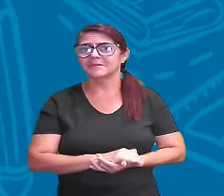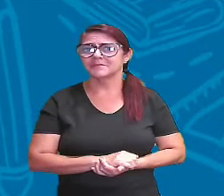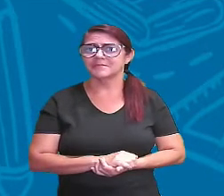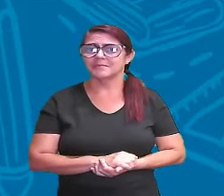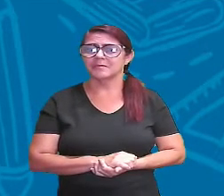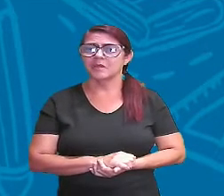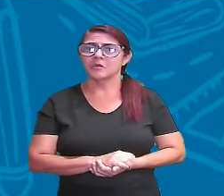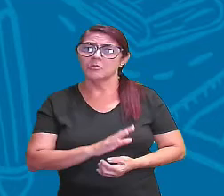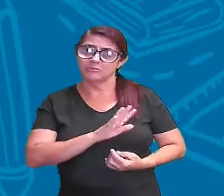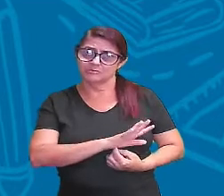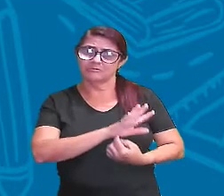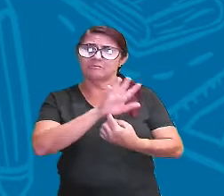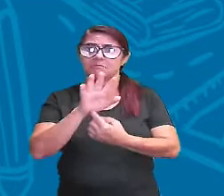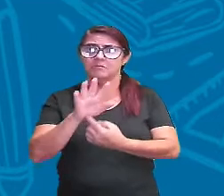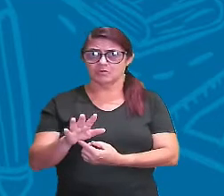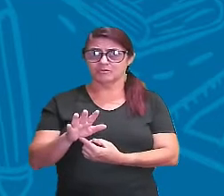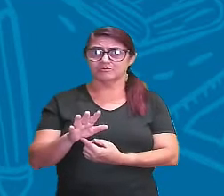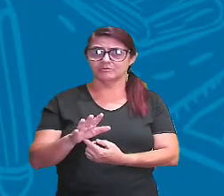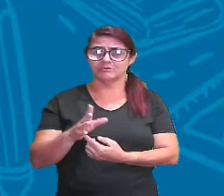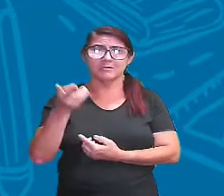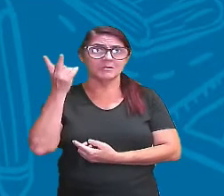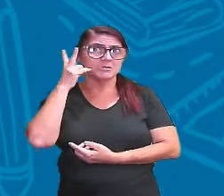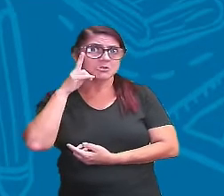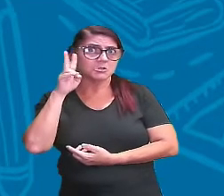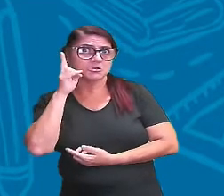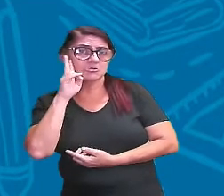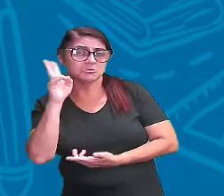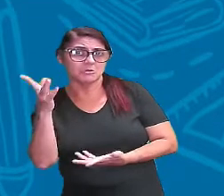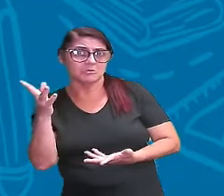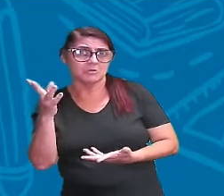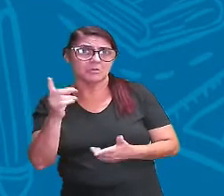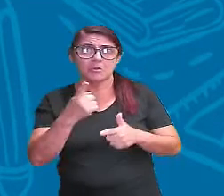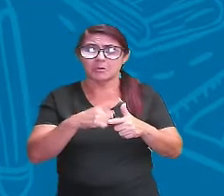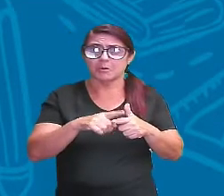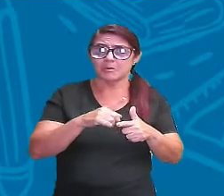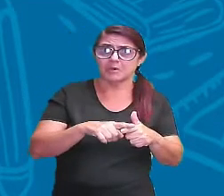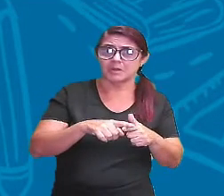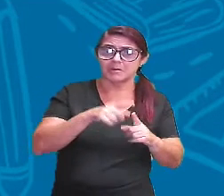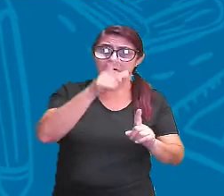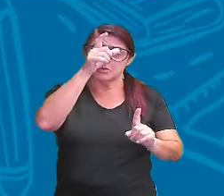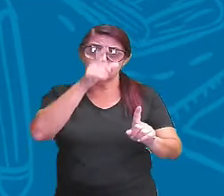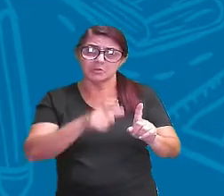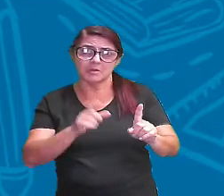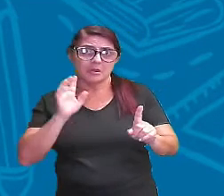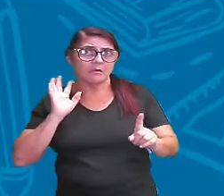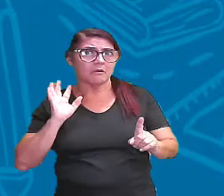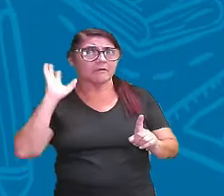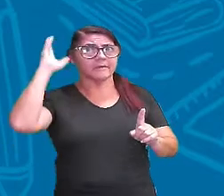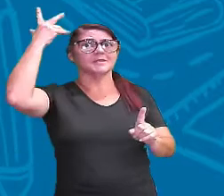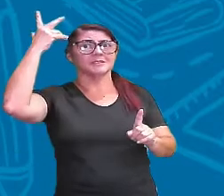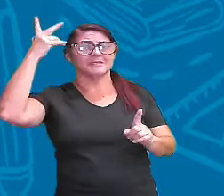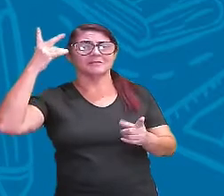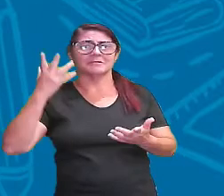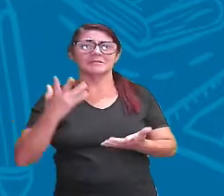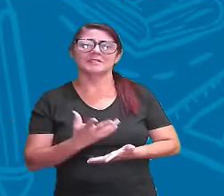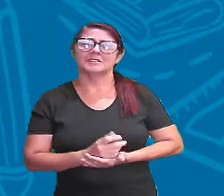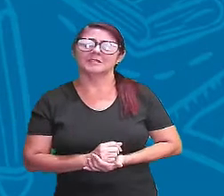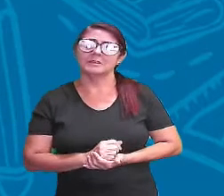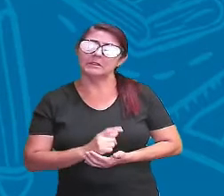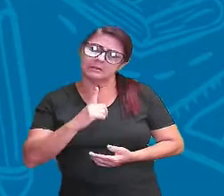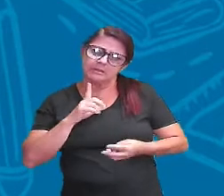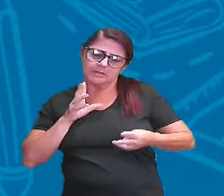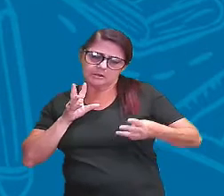É onde traz o conflito, que é um problema para os personagens resolverem. E o